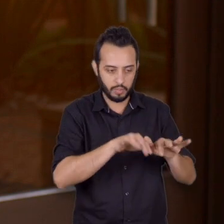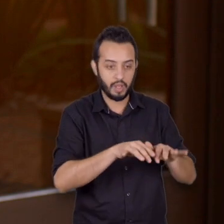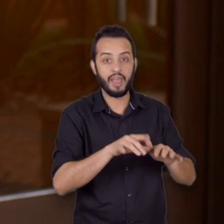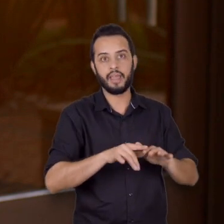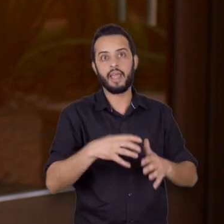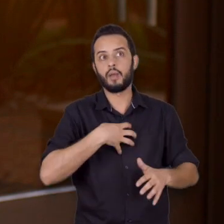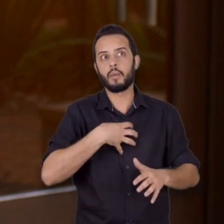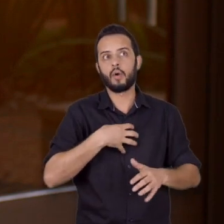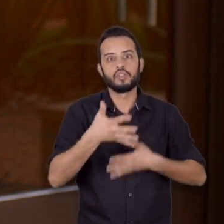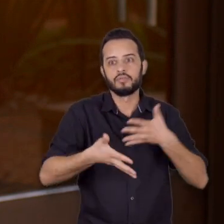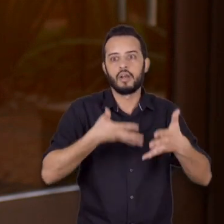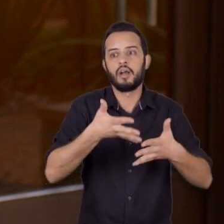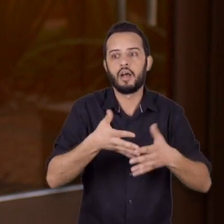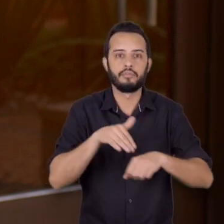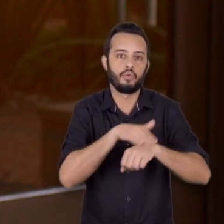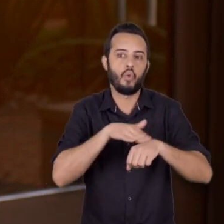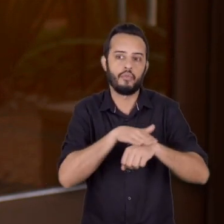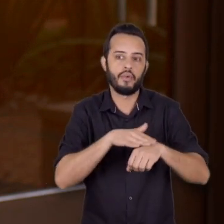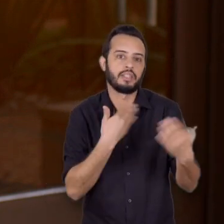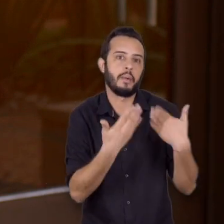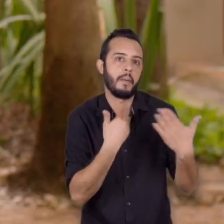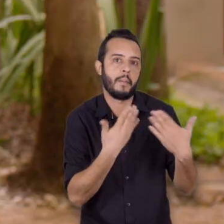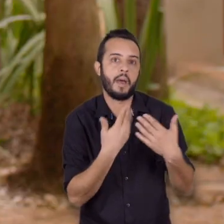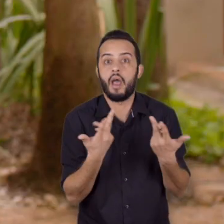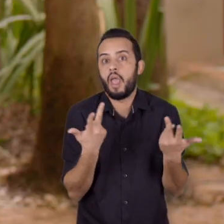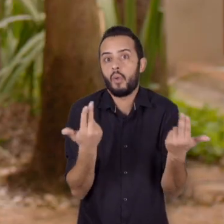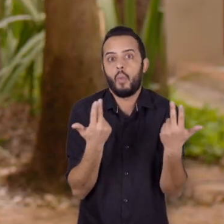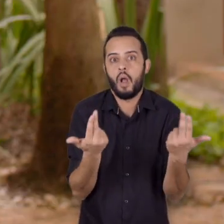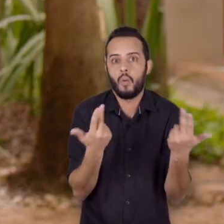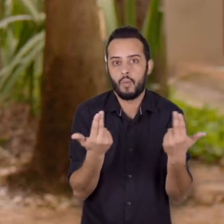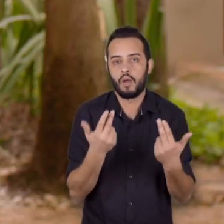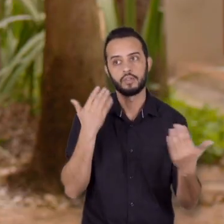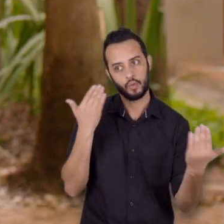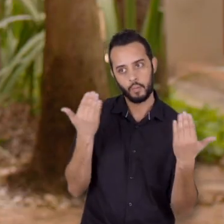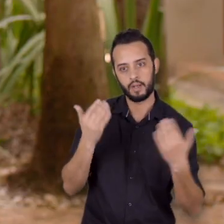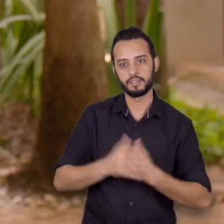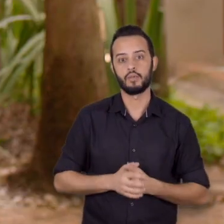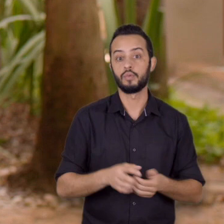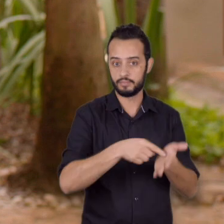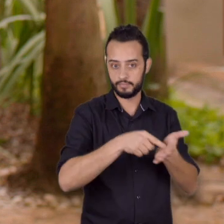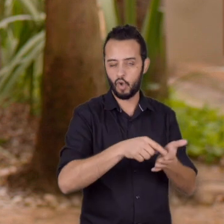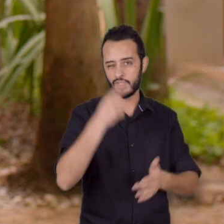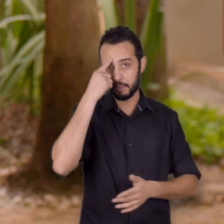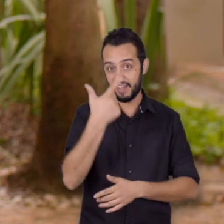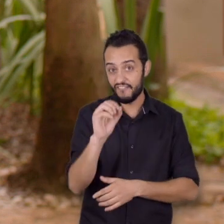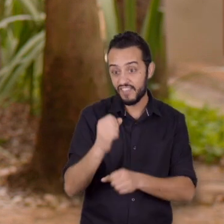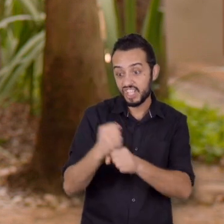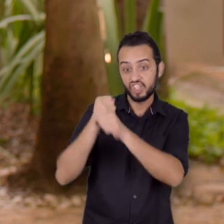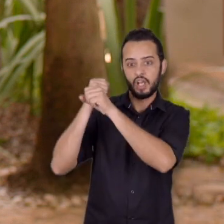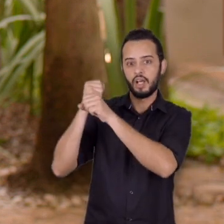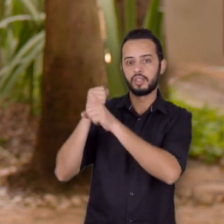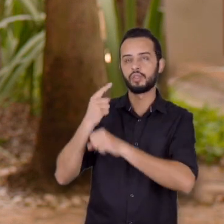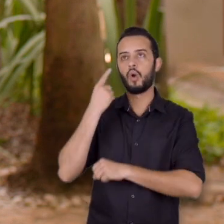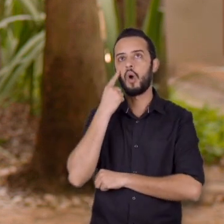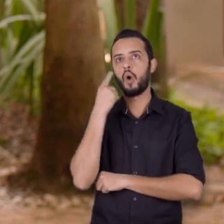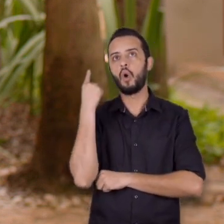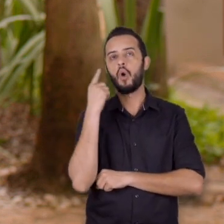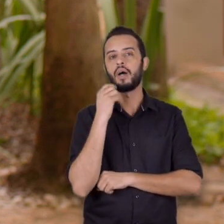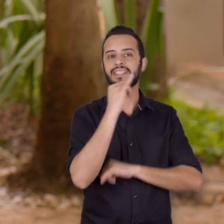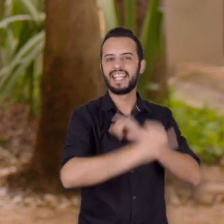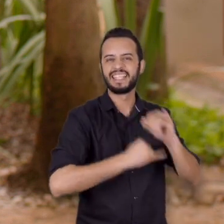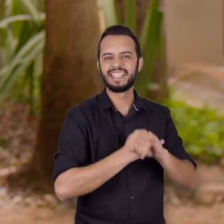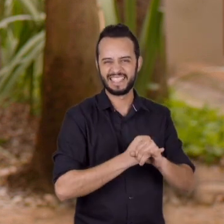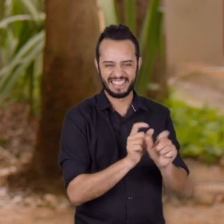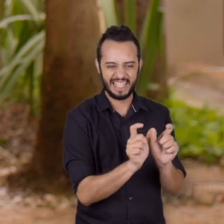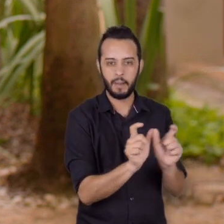falado, né? É falar com o dedo, né? Se você pensar como a gente fazia há 20 anos, olha, eles estão usando